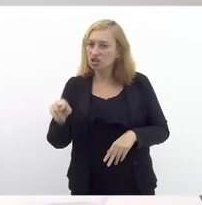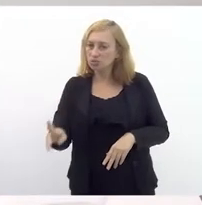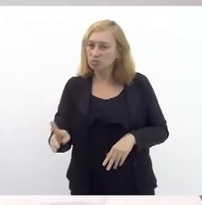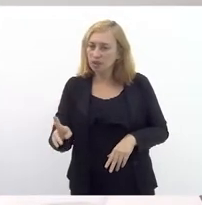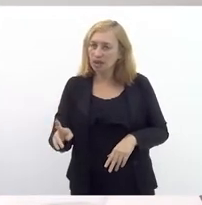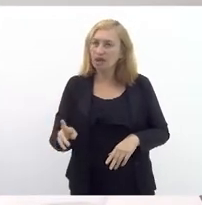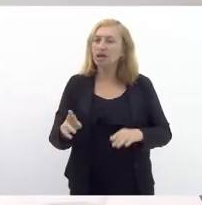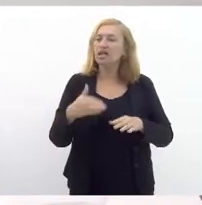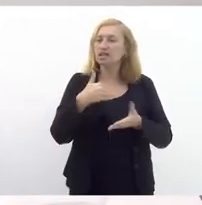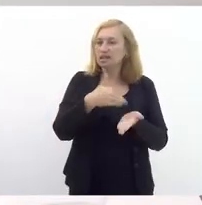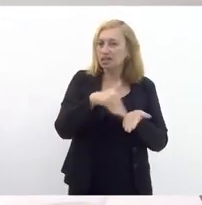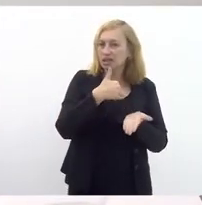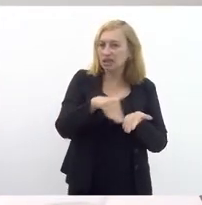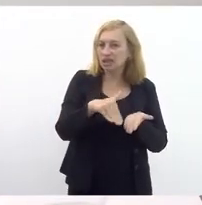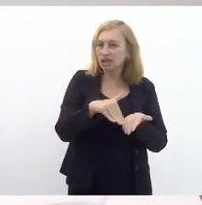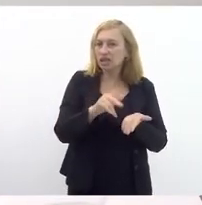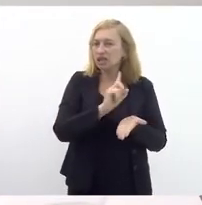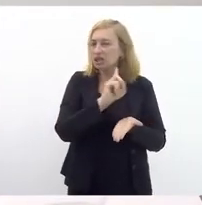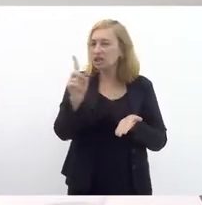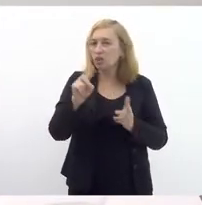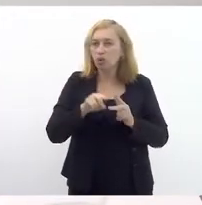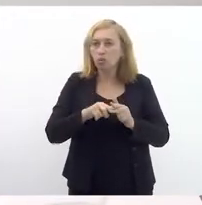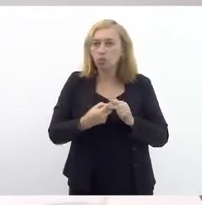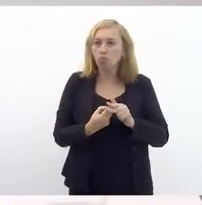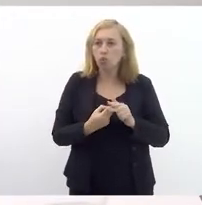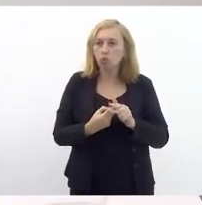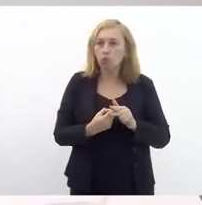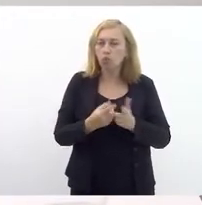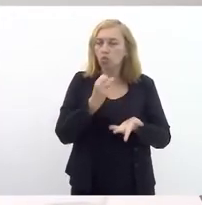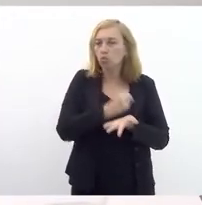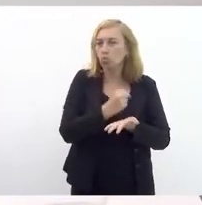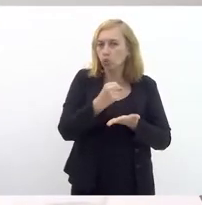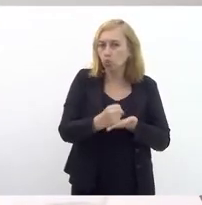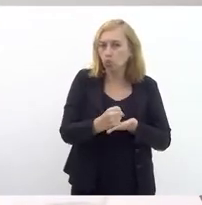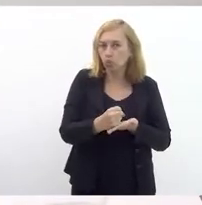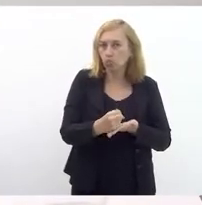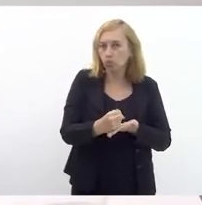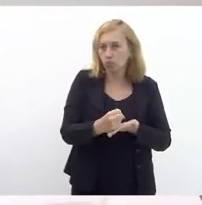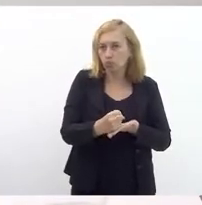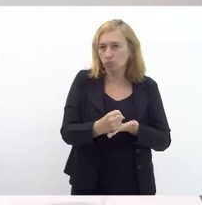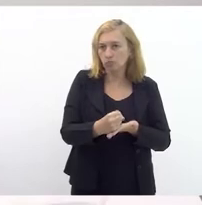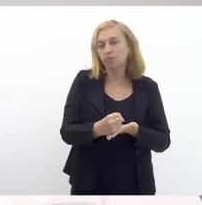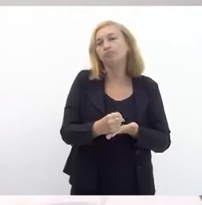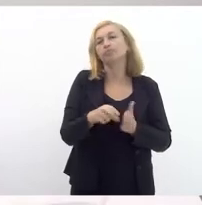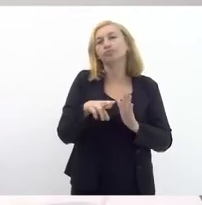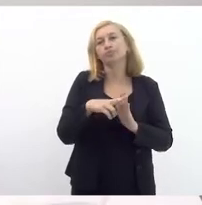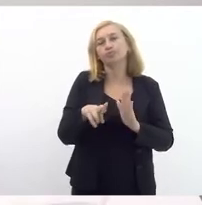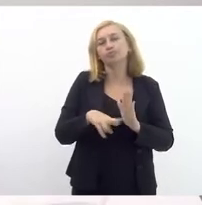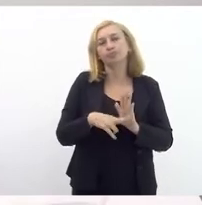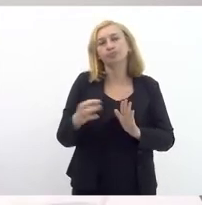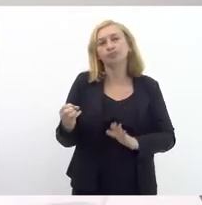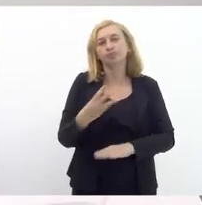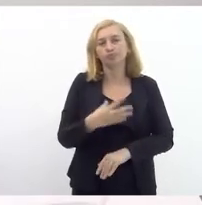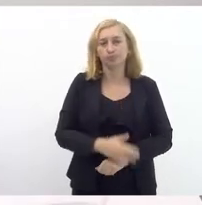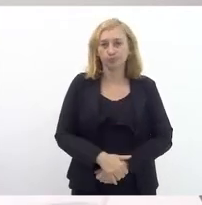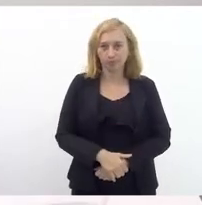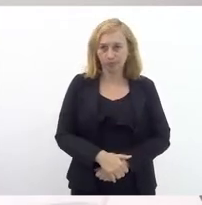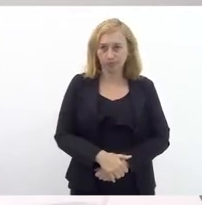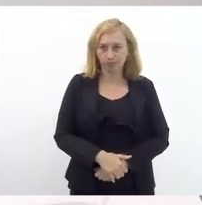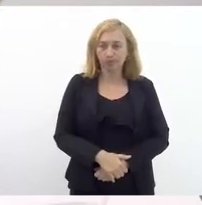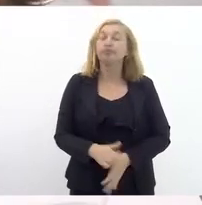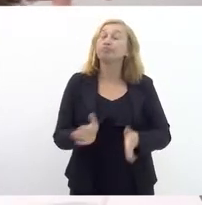a Secretaria não ajustaram os contratos da concessão da norma, né?